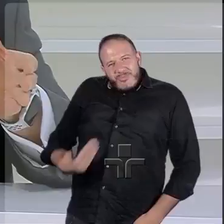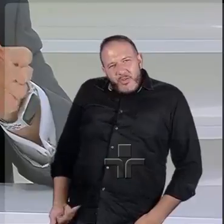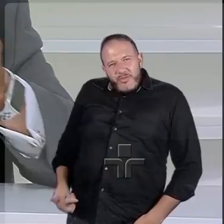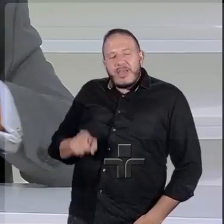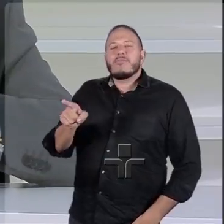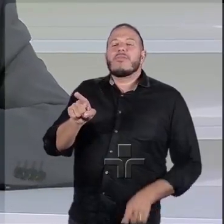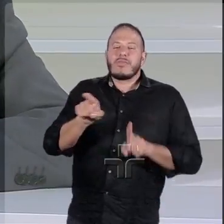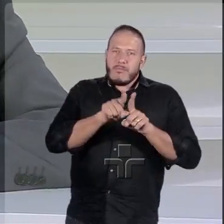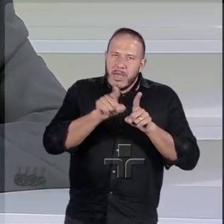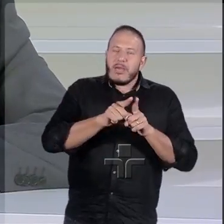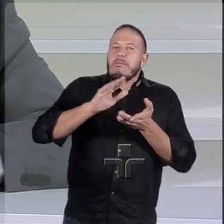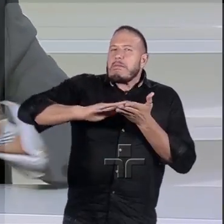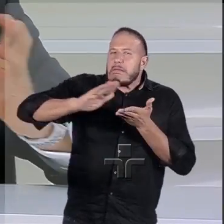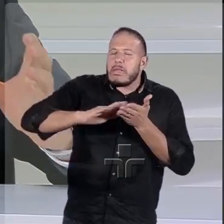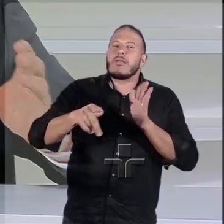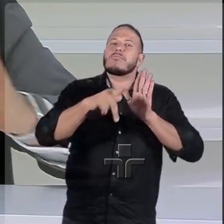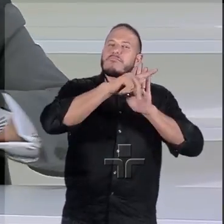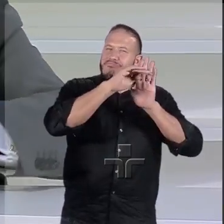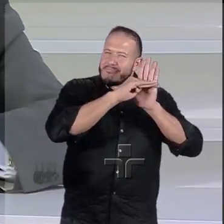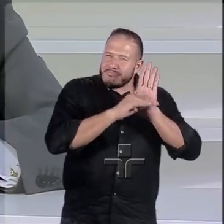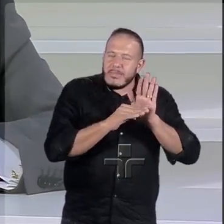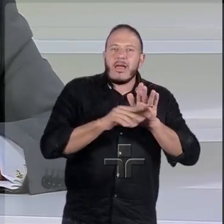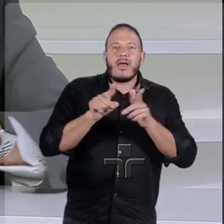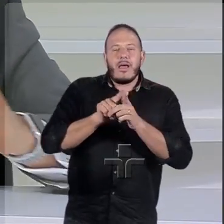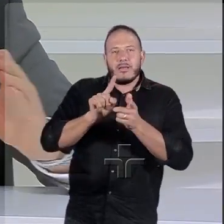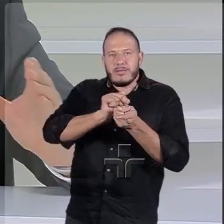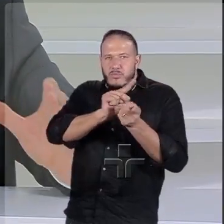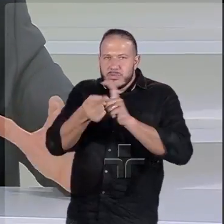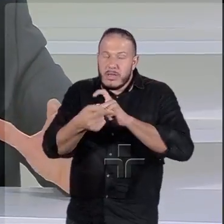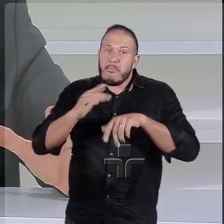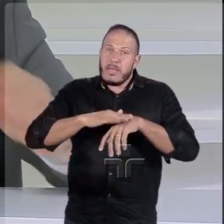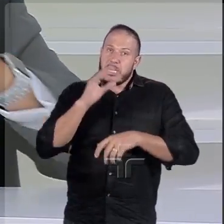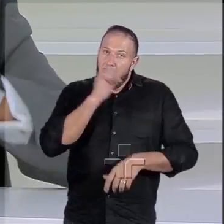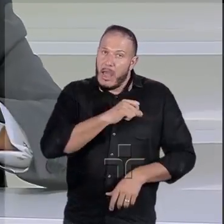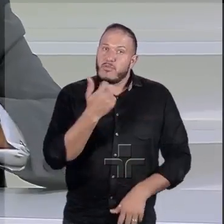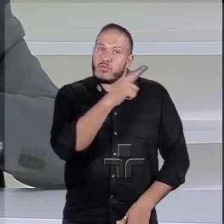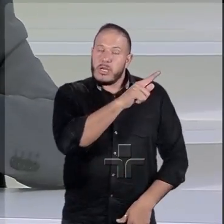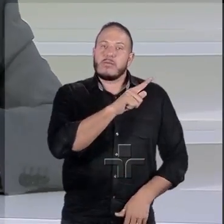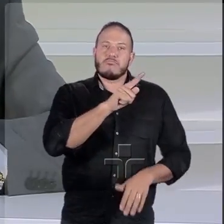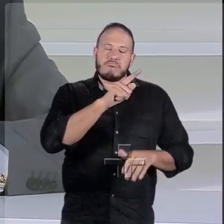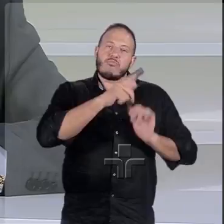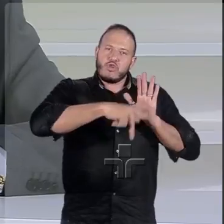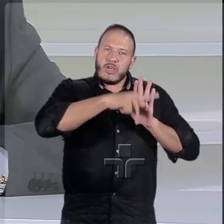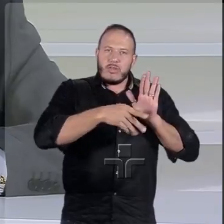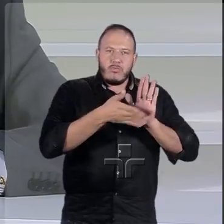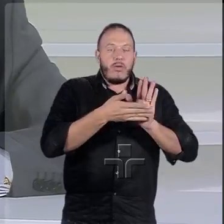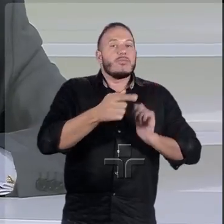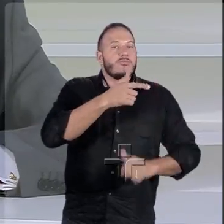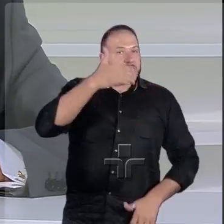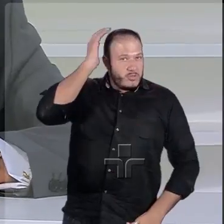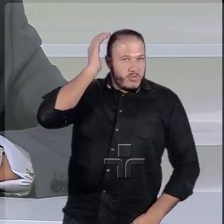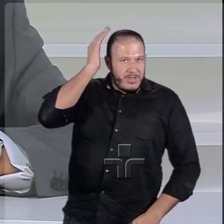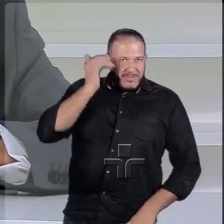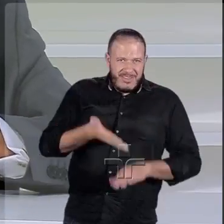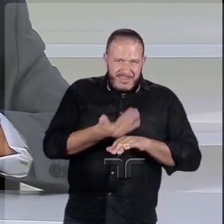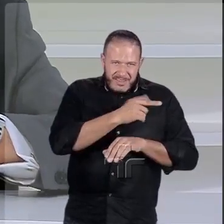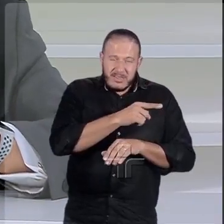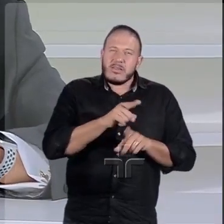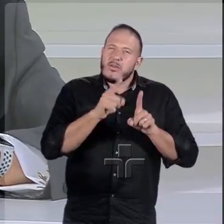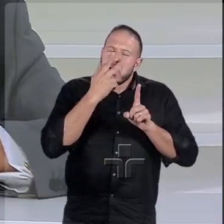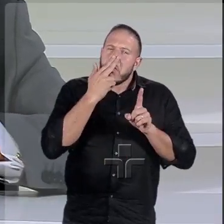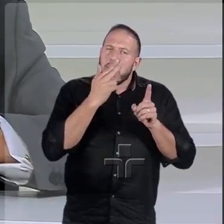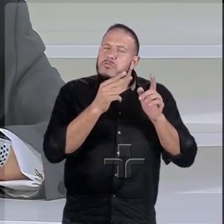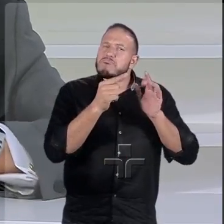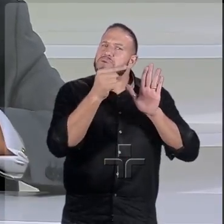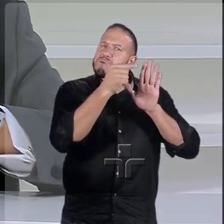lá também, não é? A transição é muito mais rápida do que a do projeto do Temer, está lá também. Portanto, eu acho que tem tudo